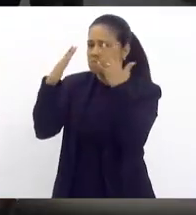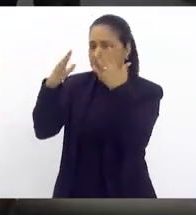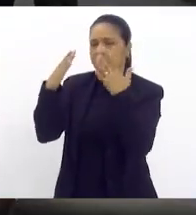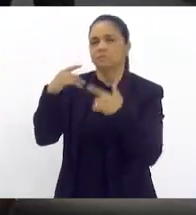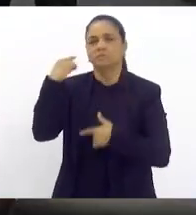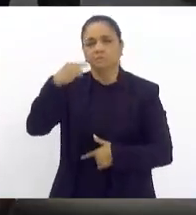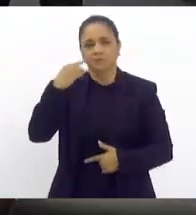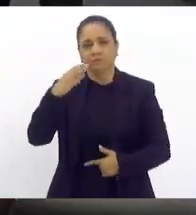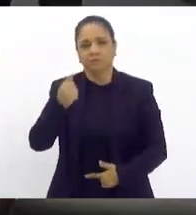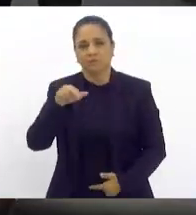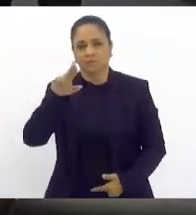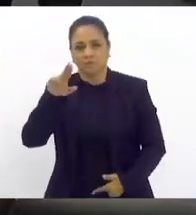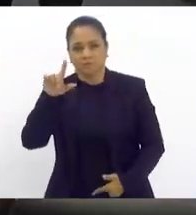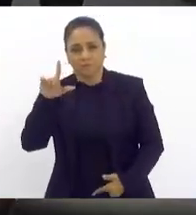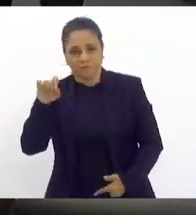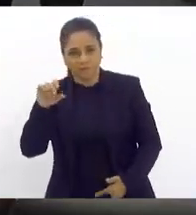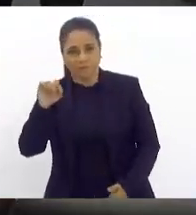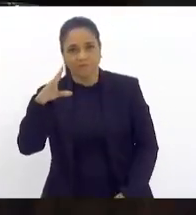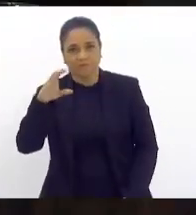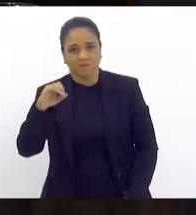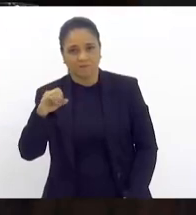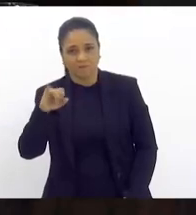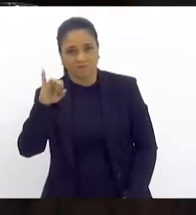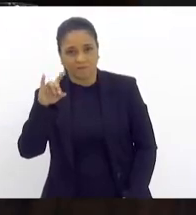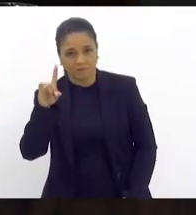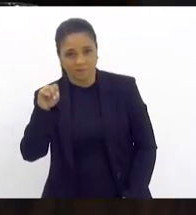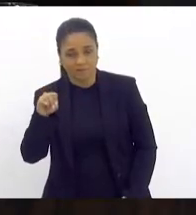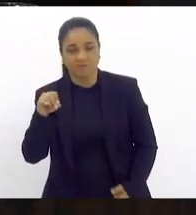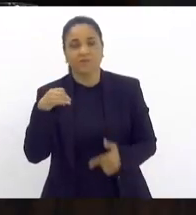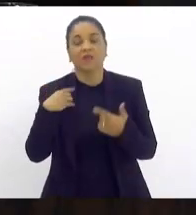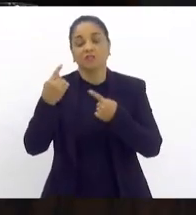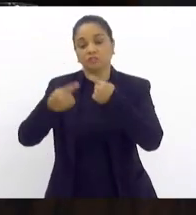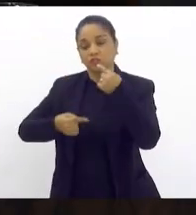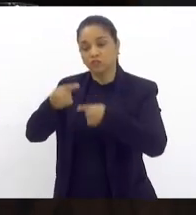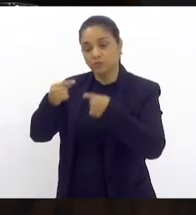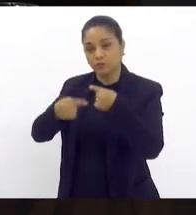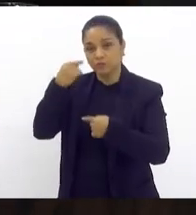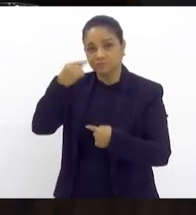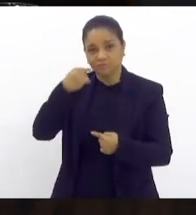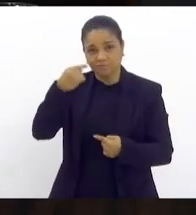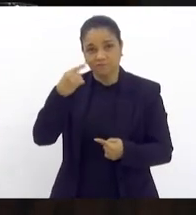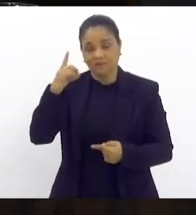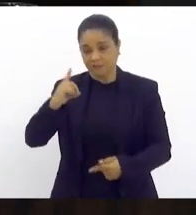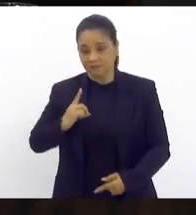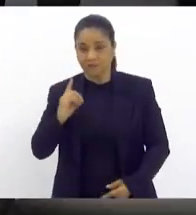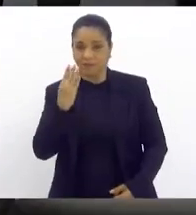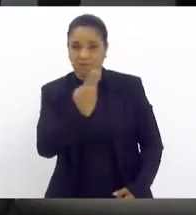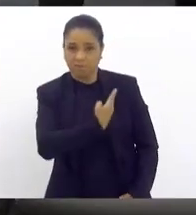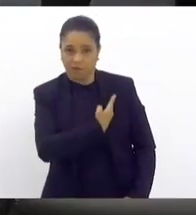do cara deputada Dana Balbi